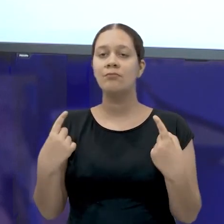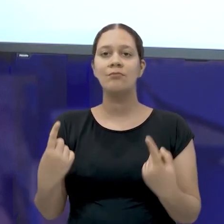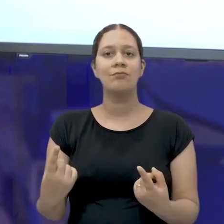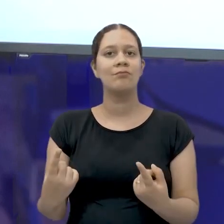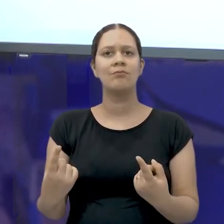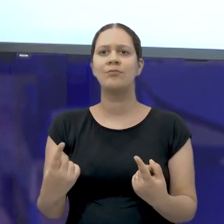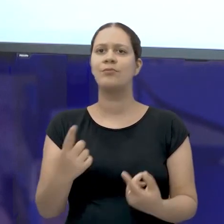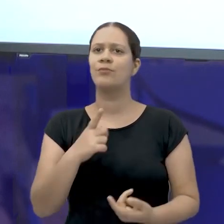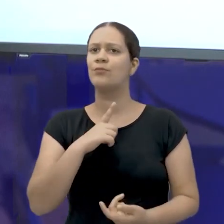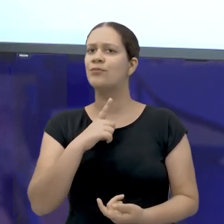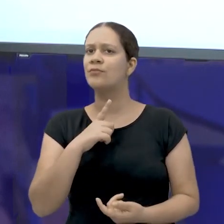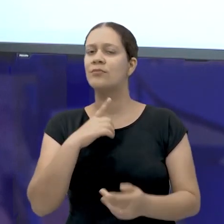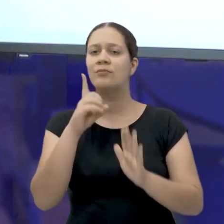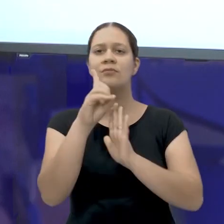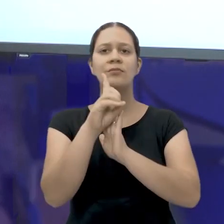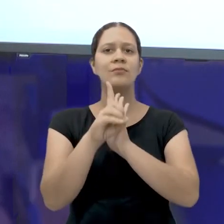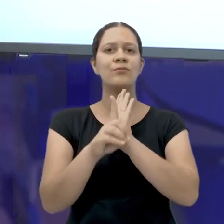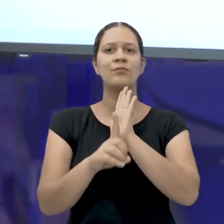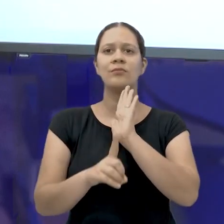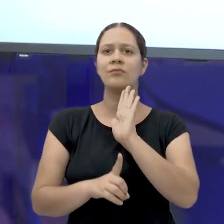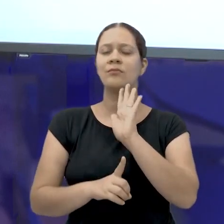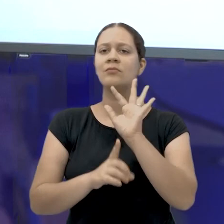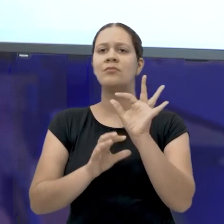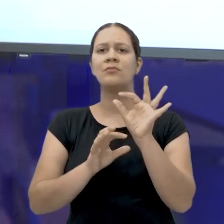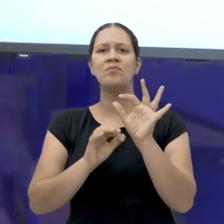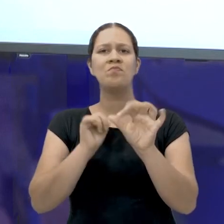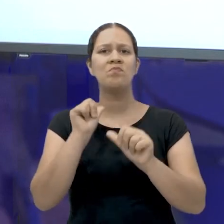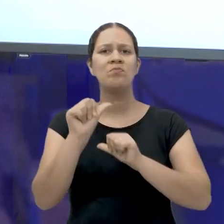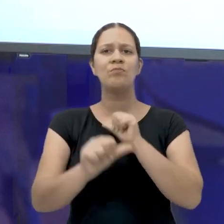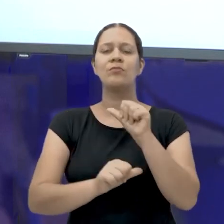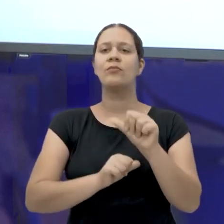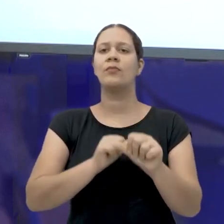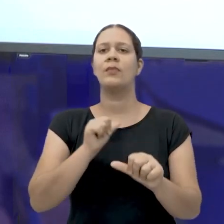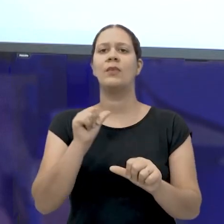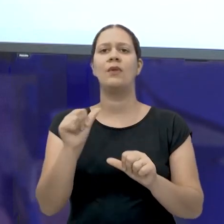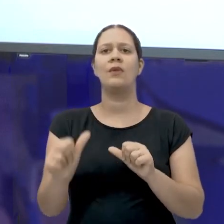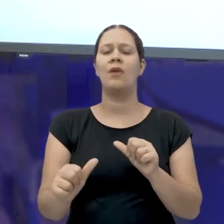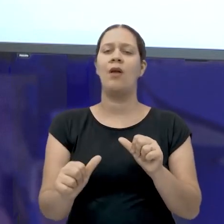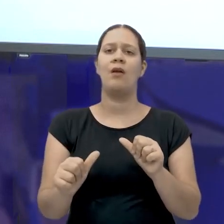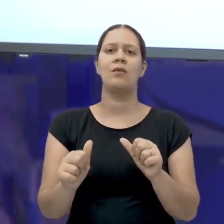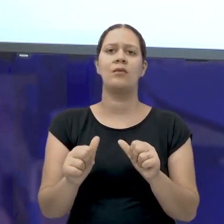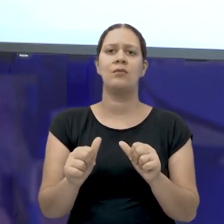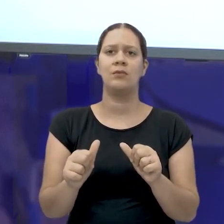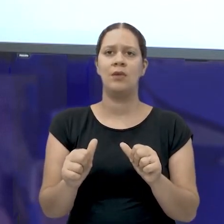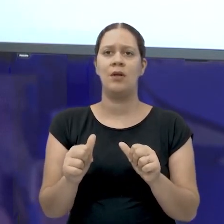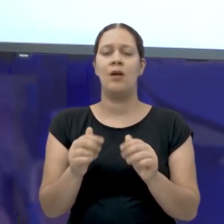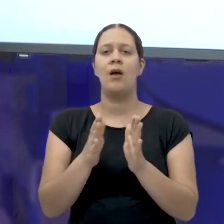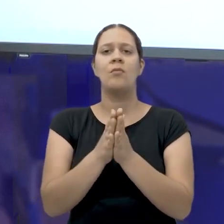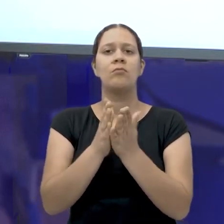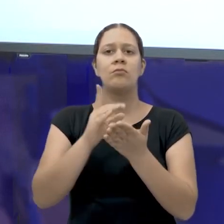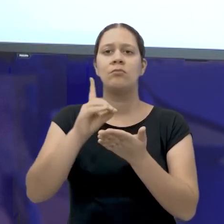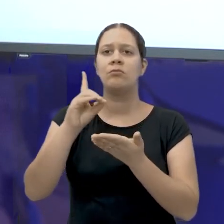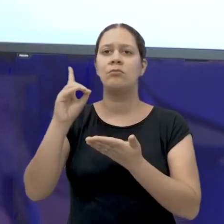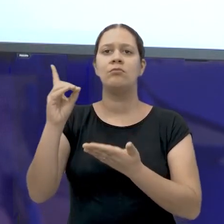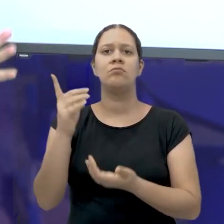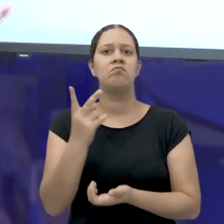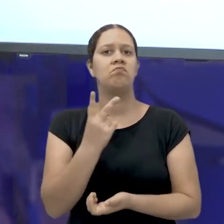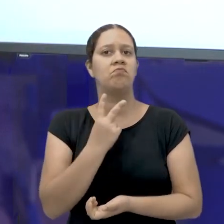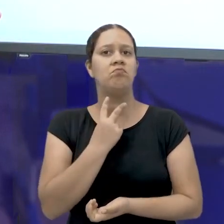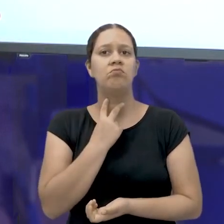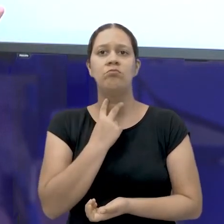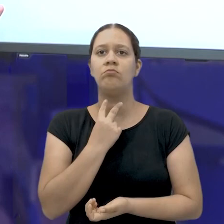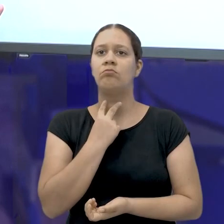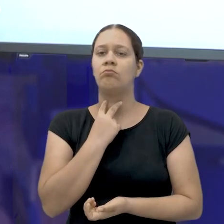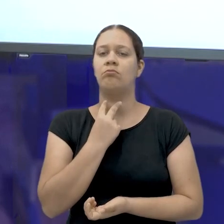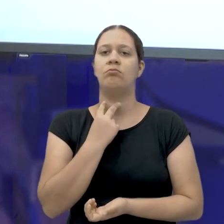o direito de ninguém querer mexer, alterar. Não, eu quero fazer diferente, eu gostaria de acrescentar uma coisa a mais aqui. Não, não se